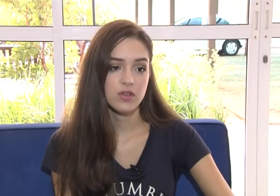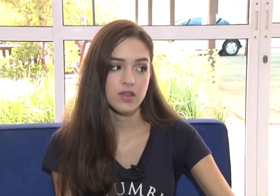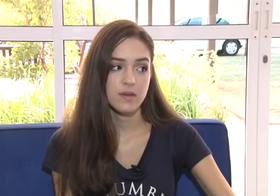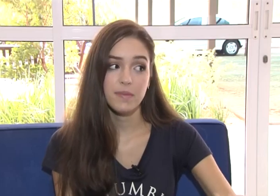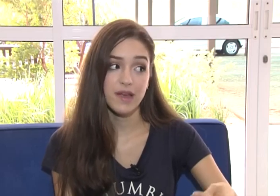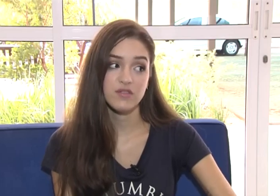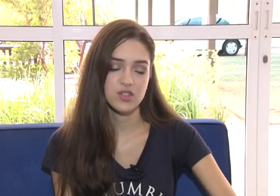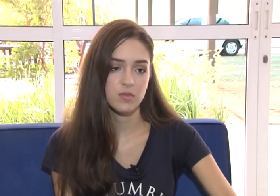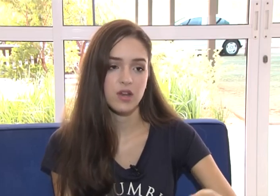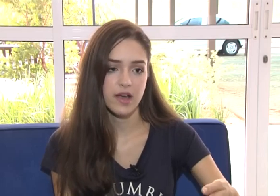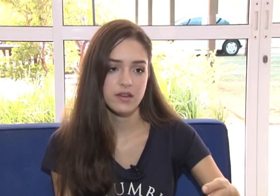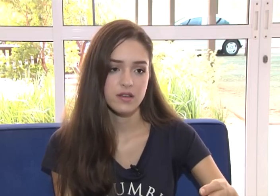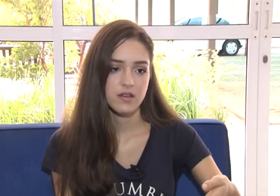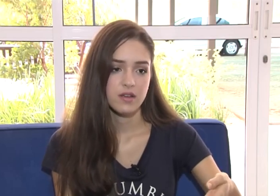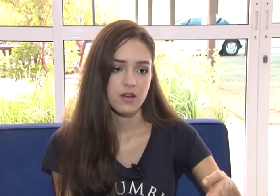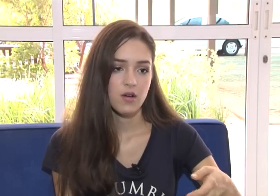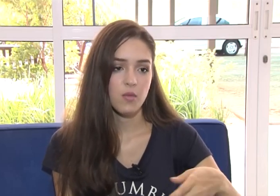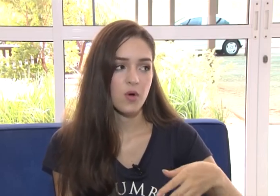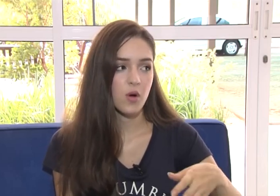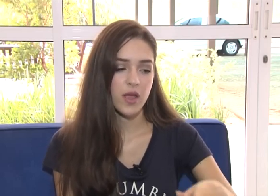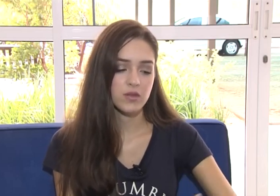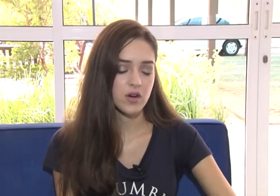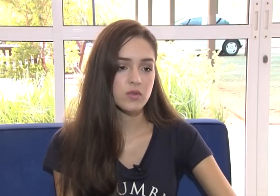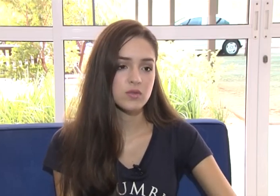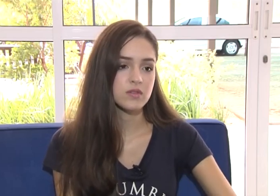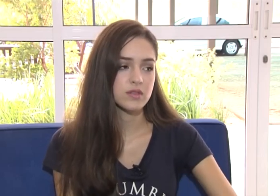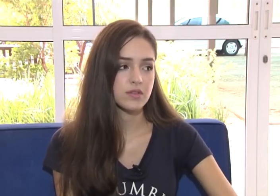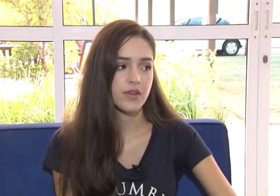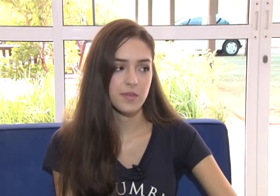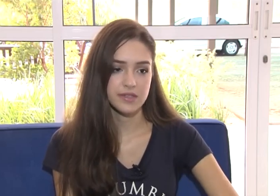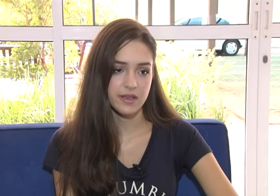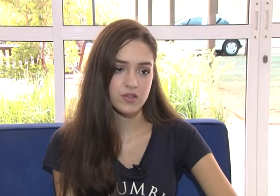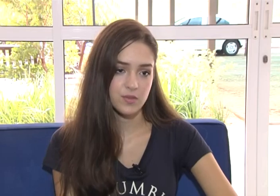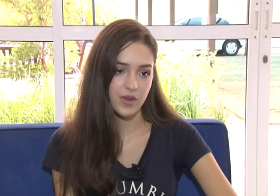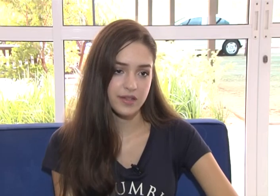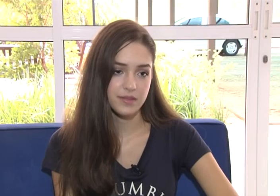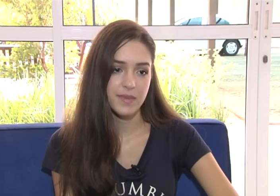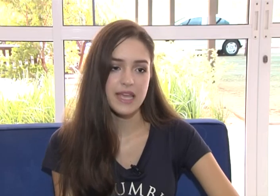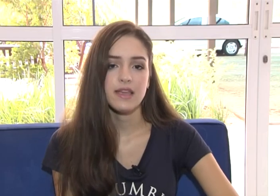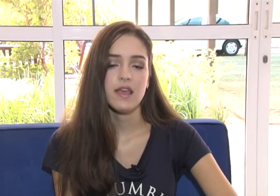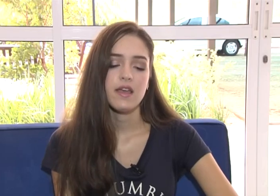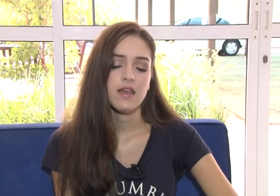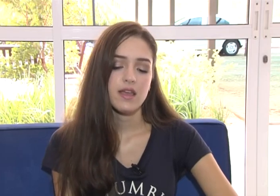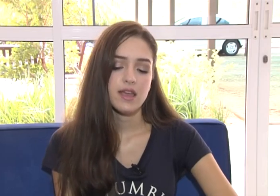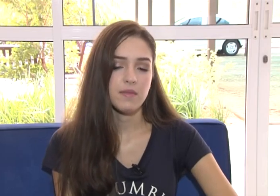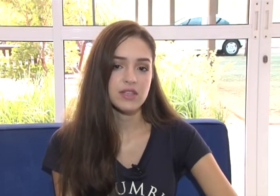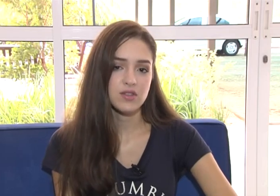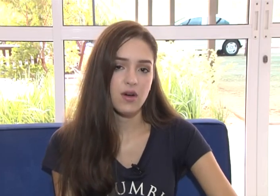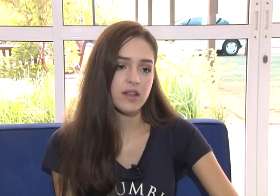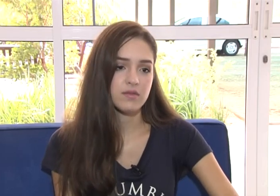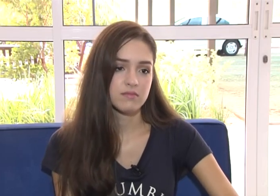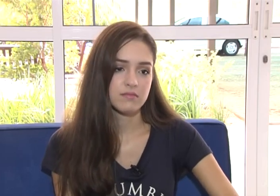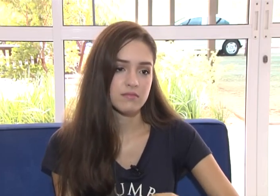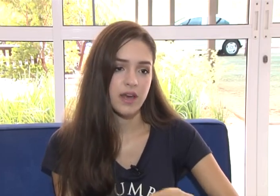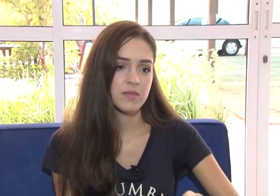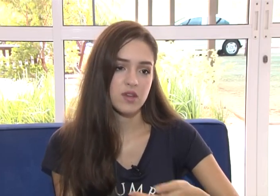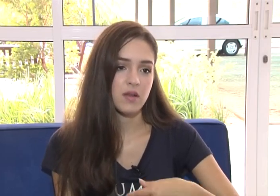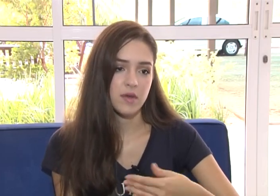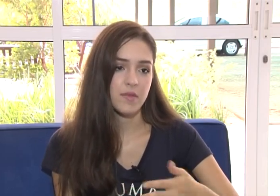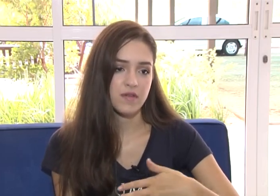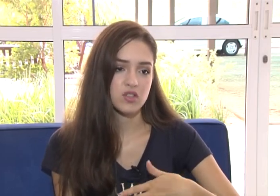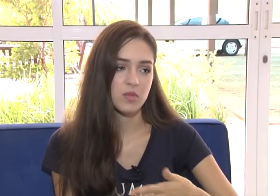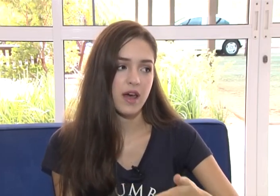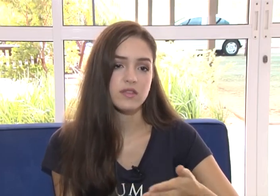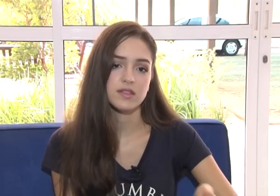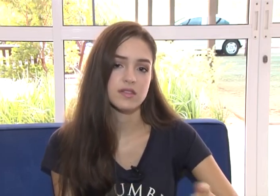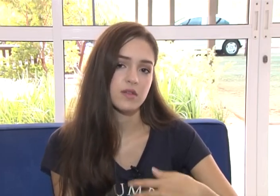médio pré-vestibular, como qualquer outro aluno, tanto que eu prestei vestibular também. E a minha escola era uma escola